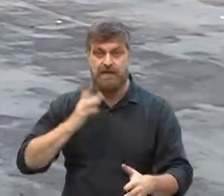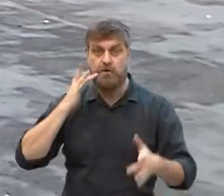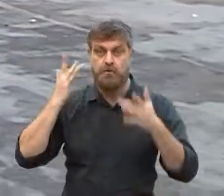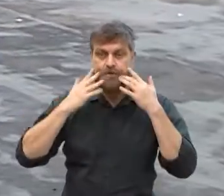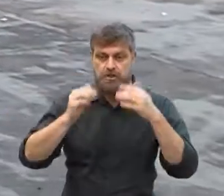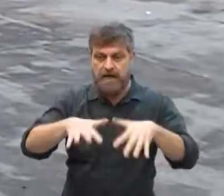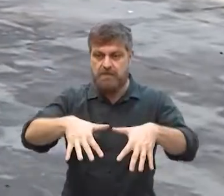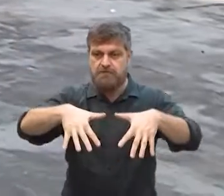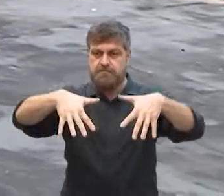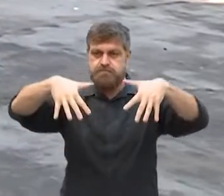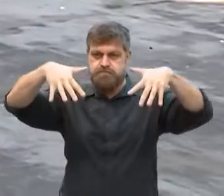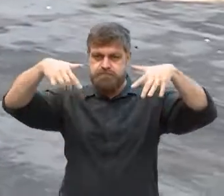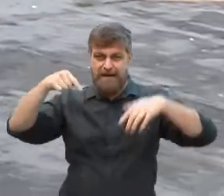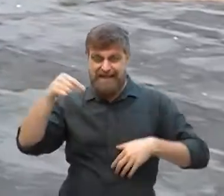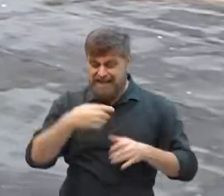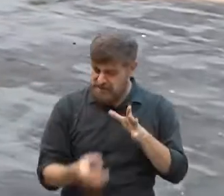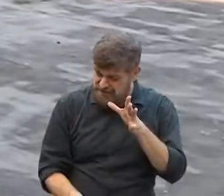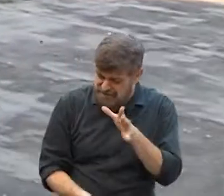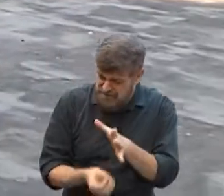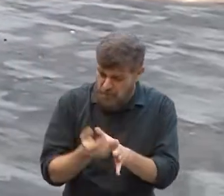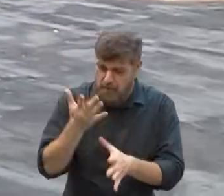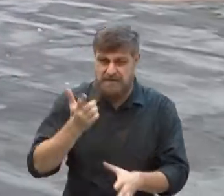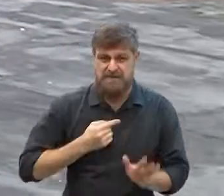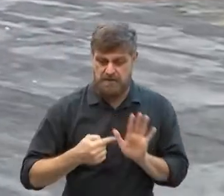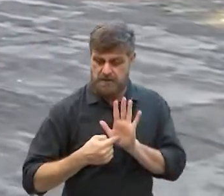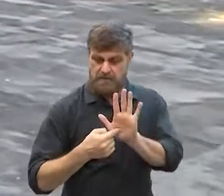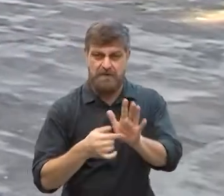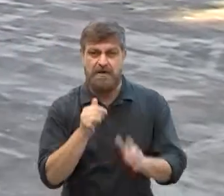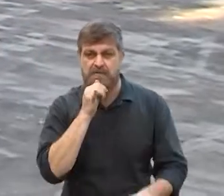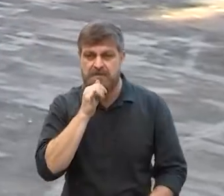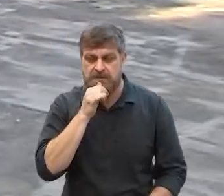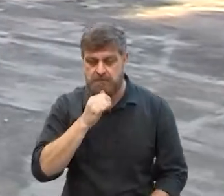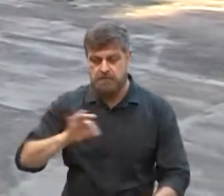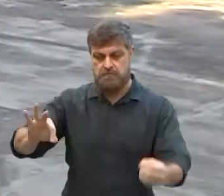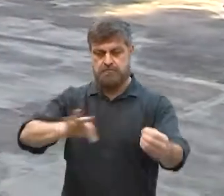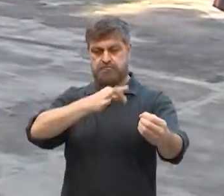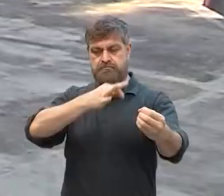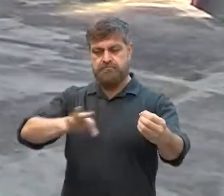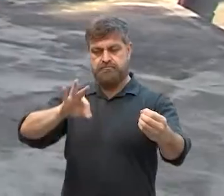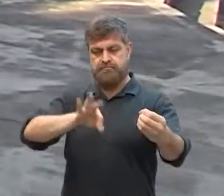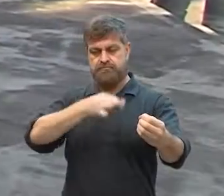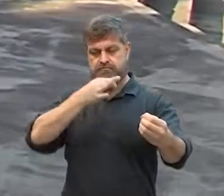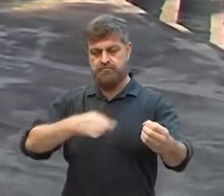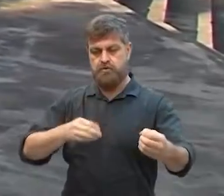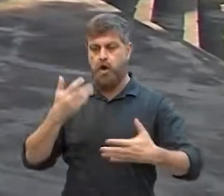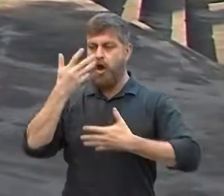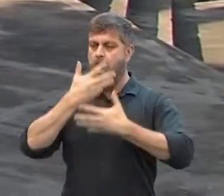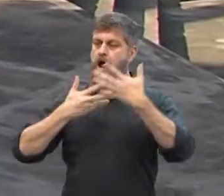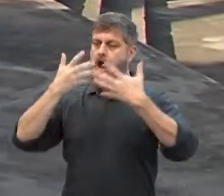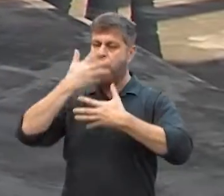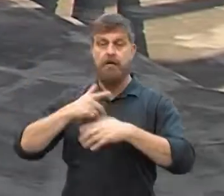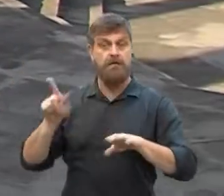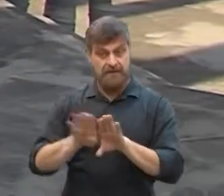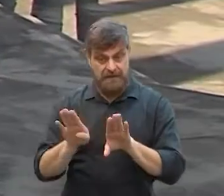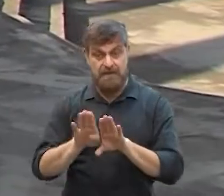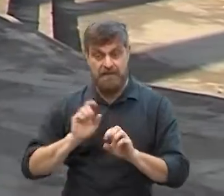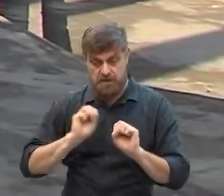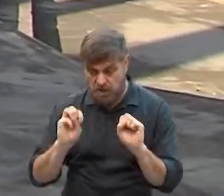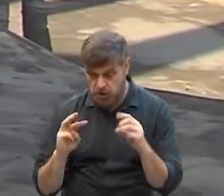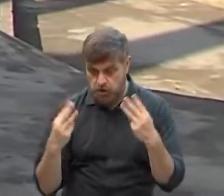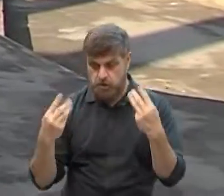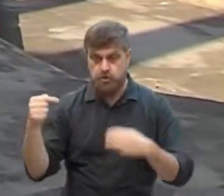arena, que já foi palco de inúmeras apresentações, por exemplo, da Orquestra Sinfônica de Campinas e de outros